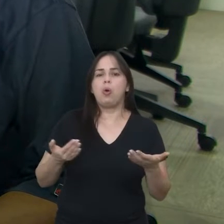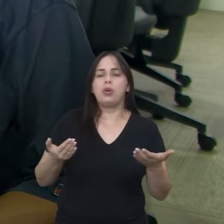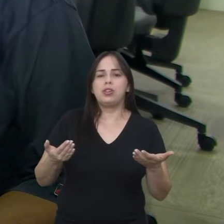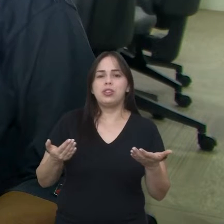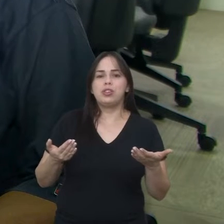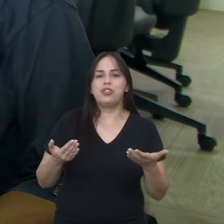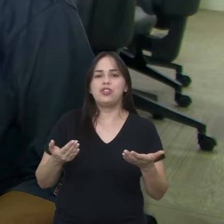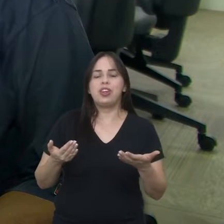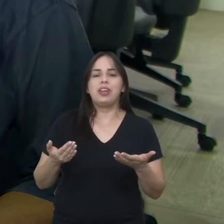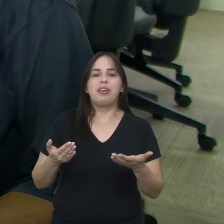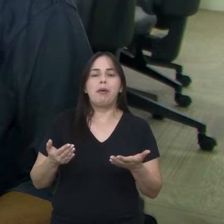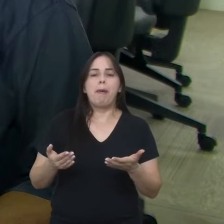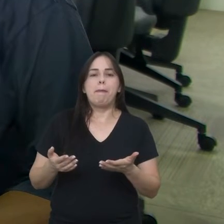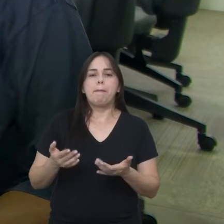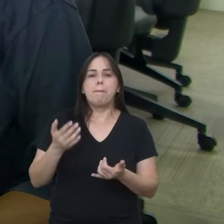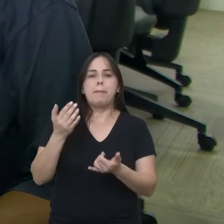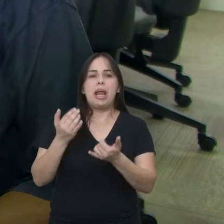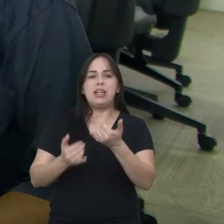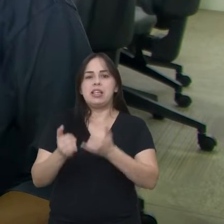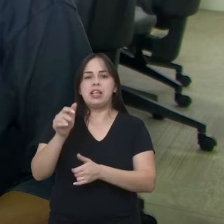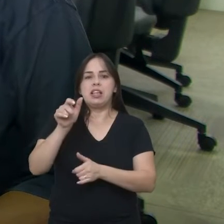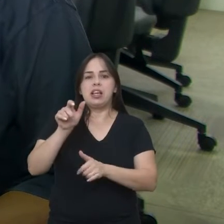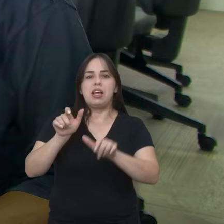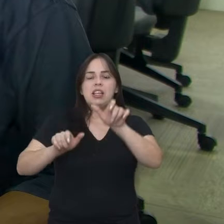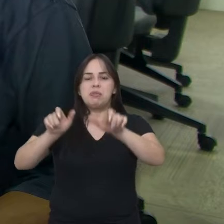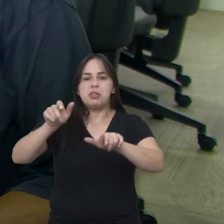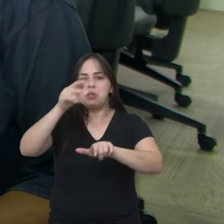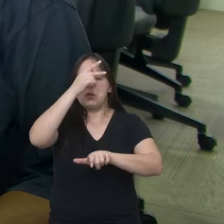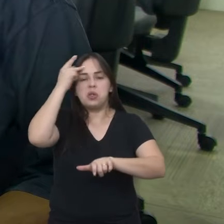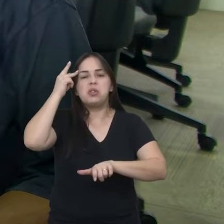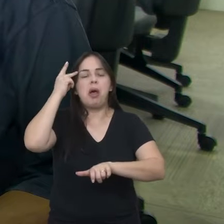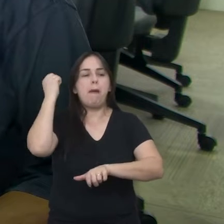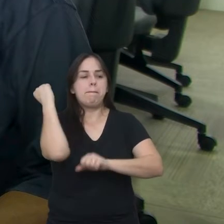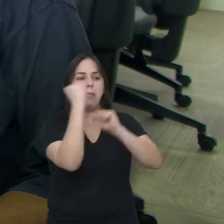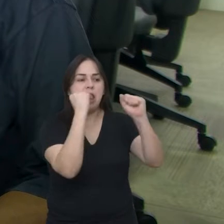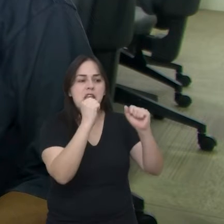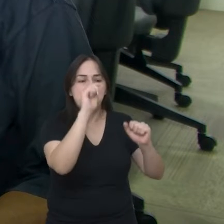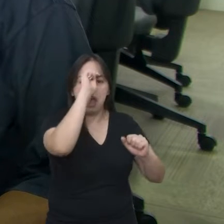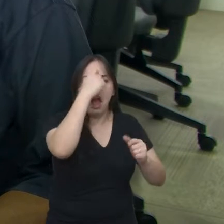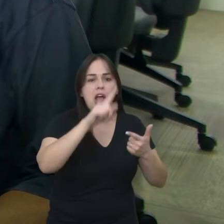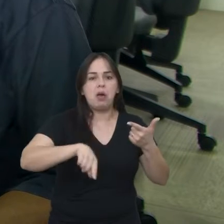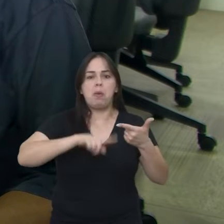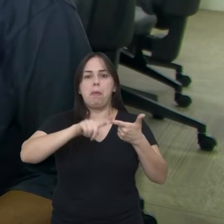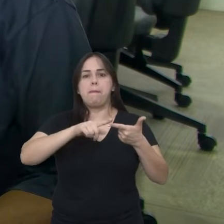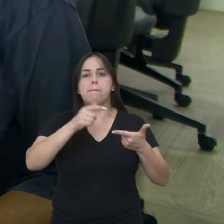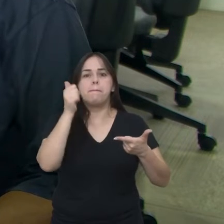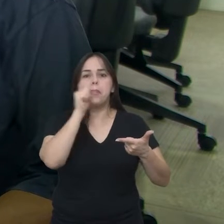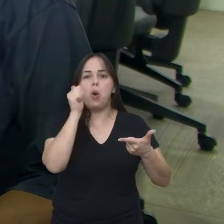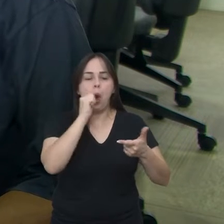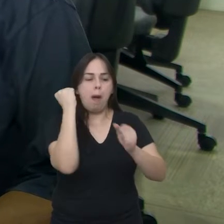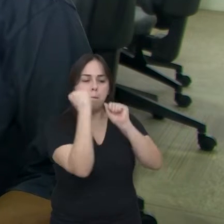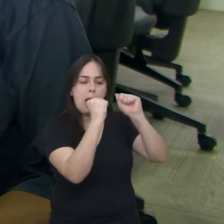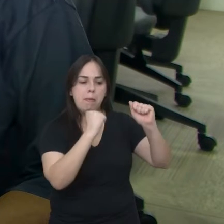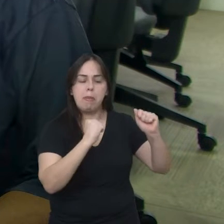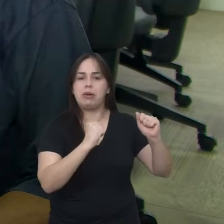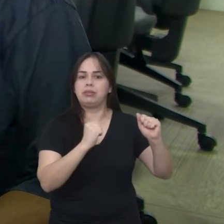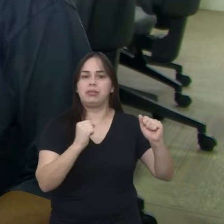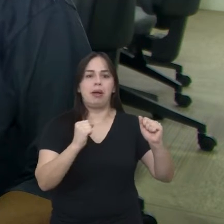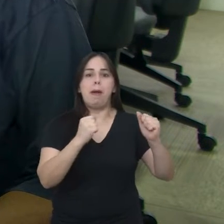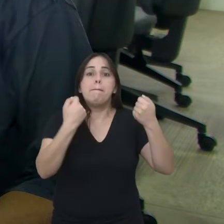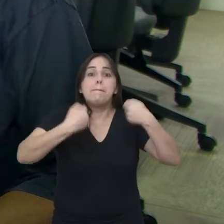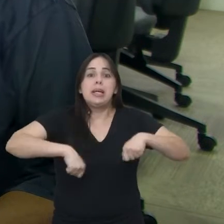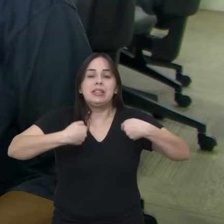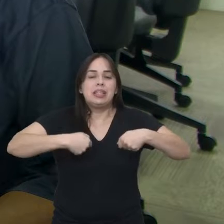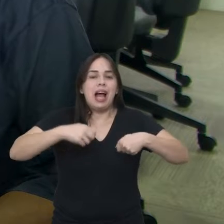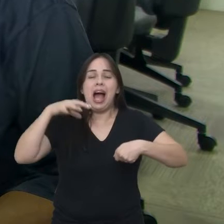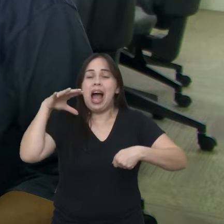Hoje legitimou matar negro no Brasil, legitimou matar mulher no Brasil, né? Então isso a gente